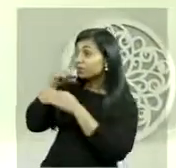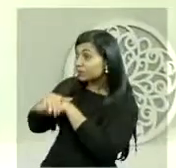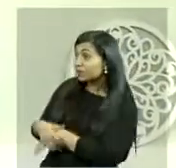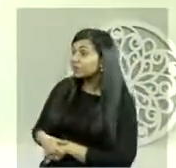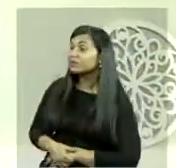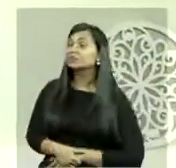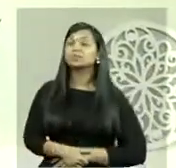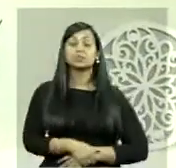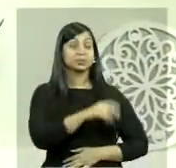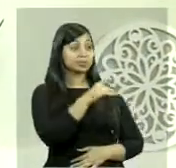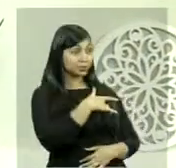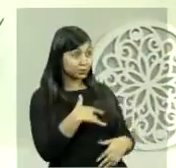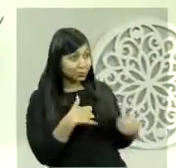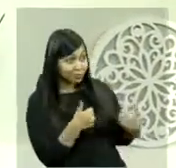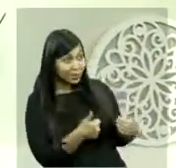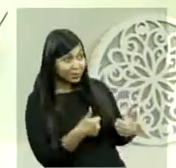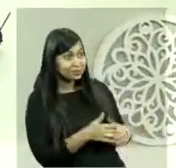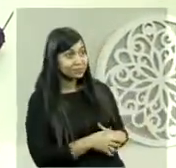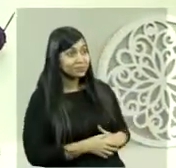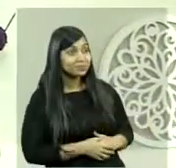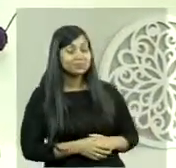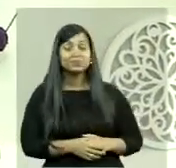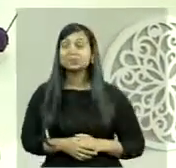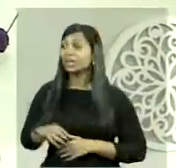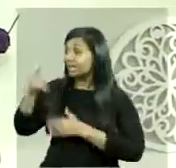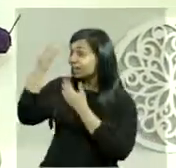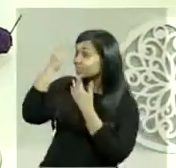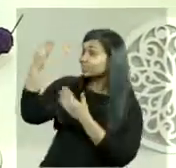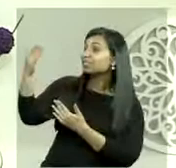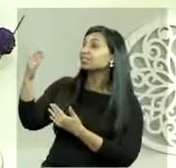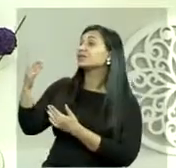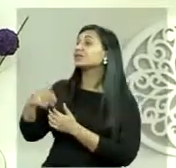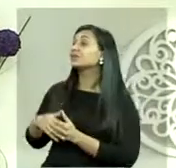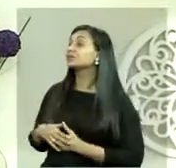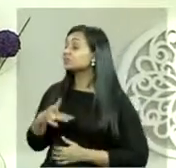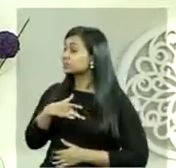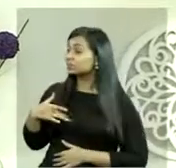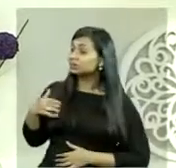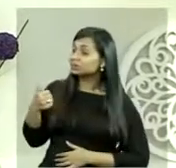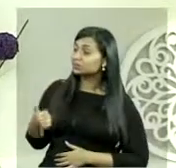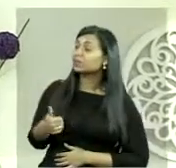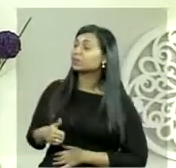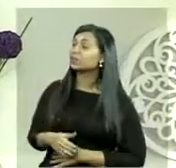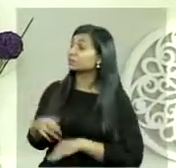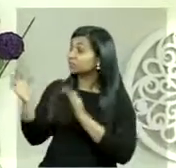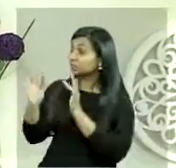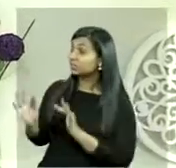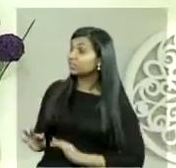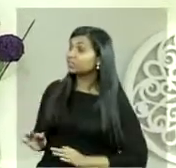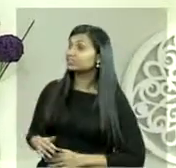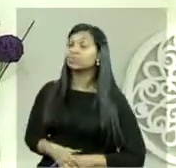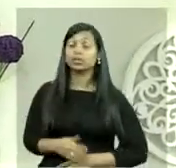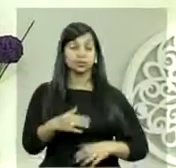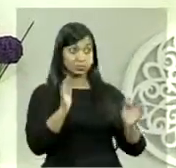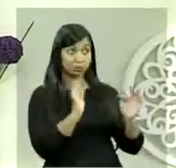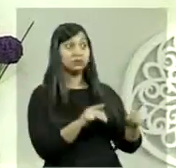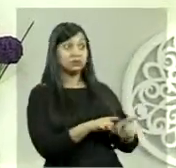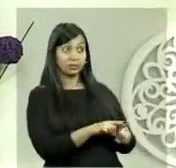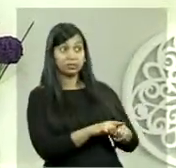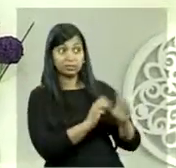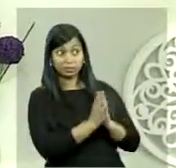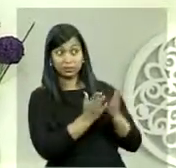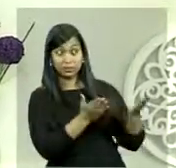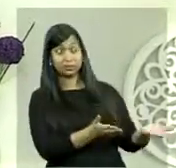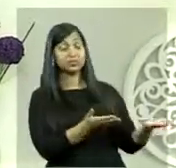pastor. Tudo bem, meu amigo? Graças a Deus, tudo bem, muito feliz. E eu também estou muito feliz de rezar com você.